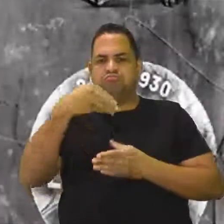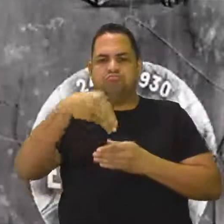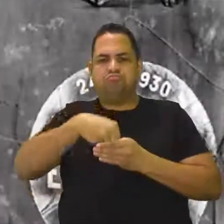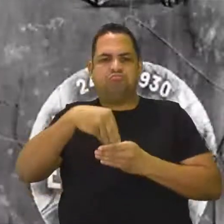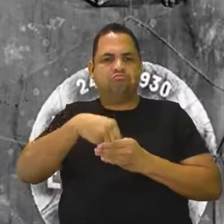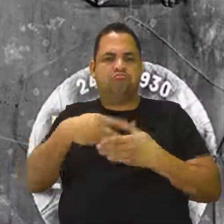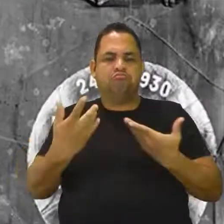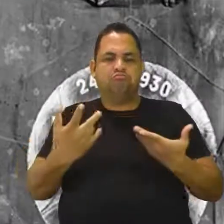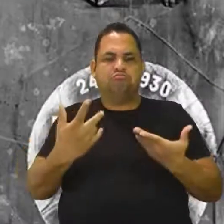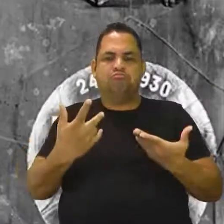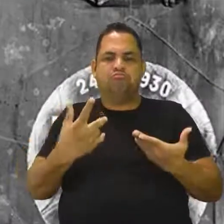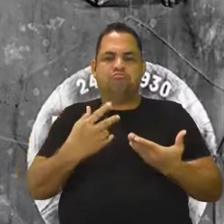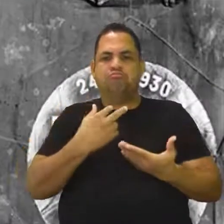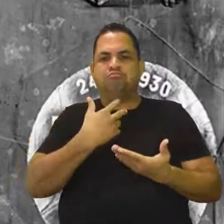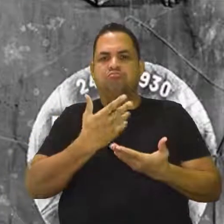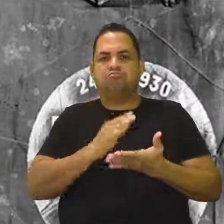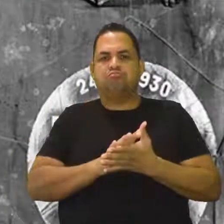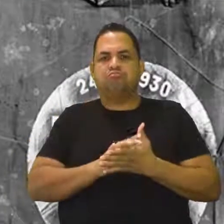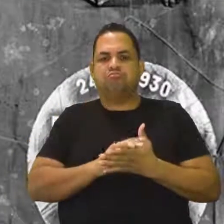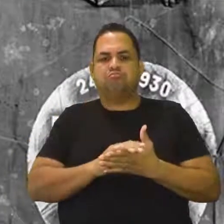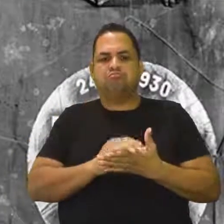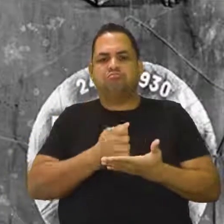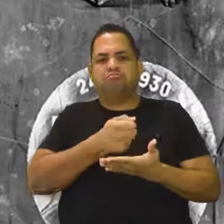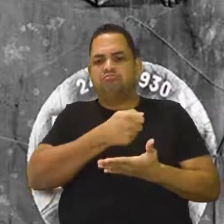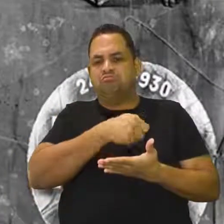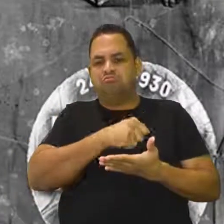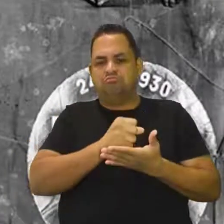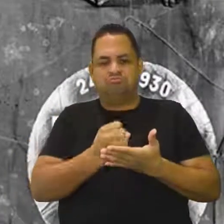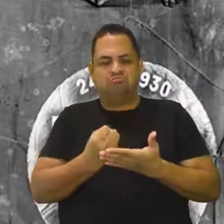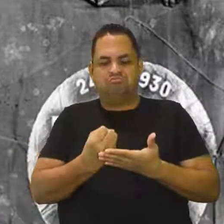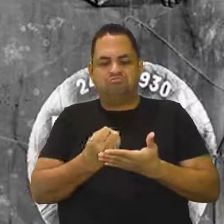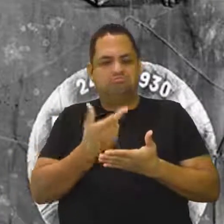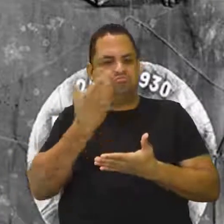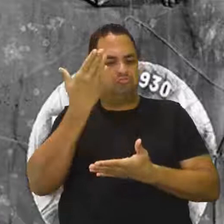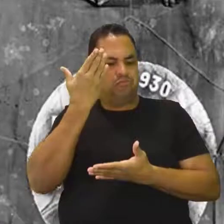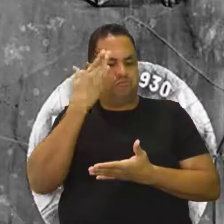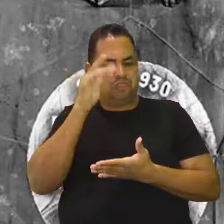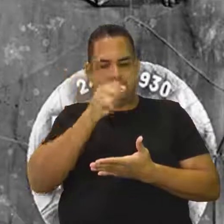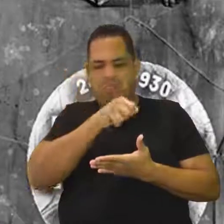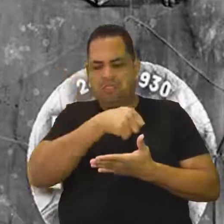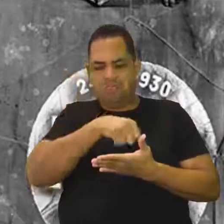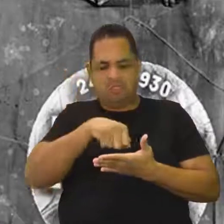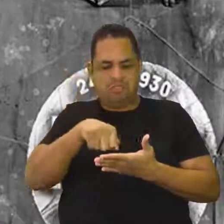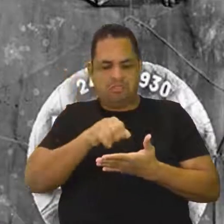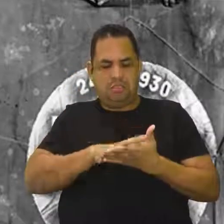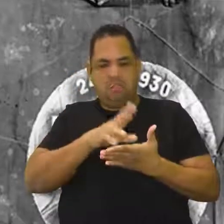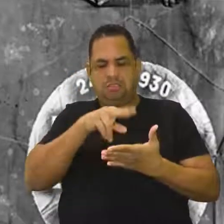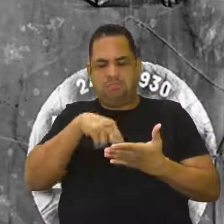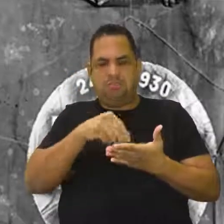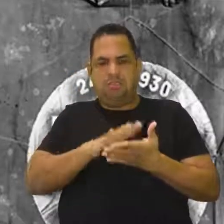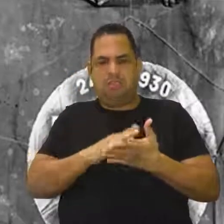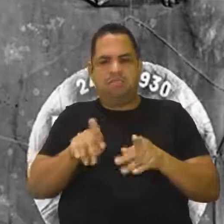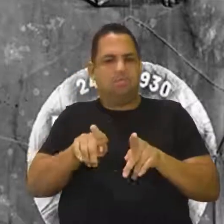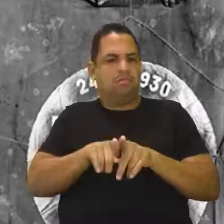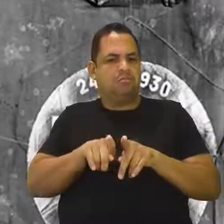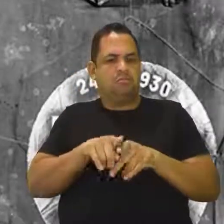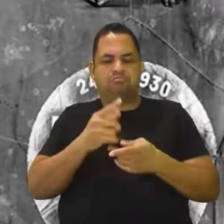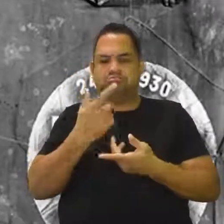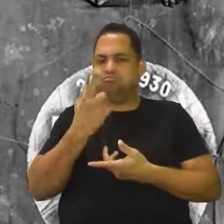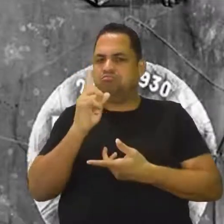Não votavam. Mulheres não votavam. Analfabetos não votavam. Então Getúlio Vargas, ele vai começar a se